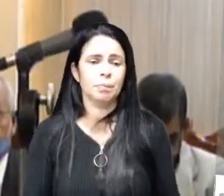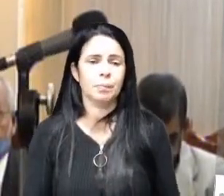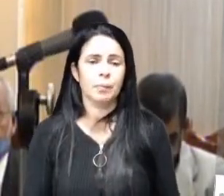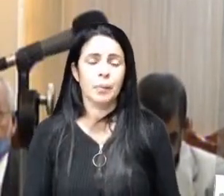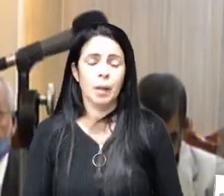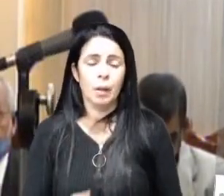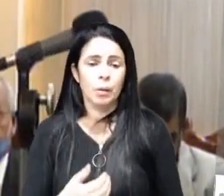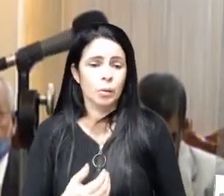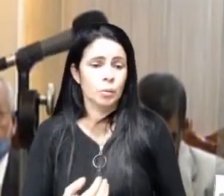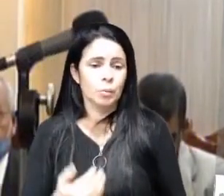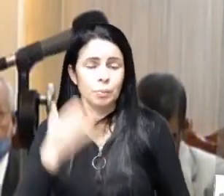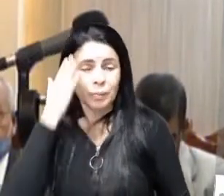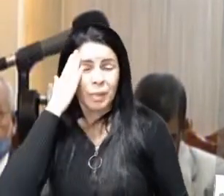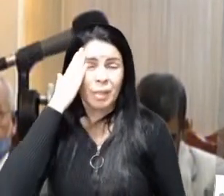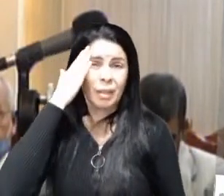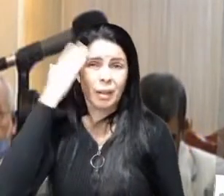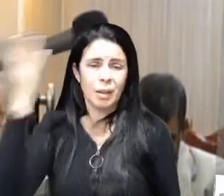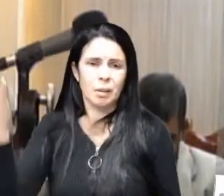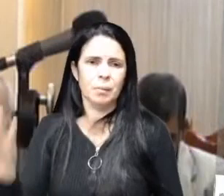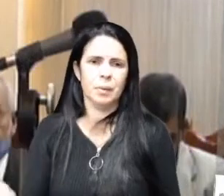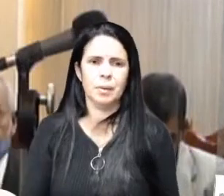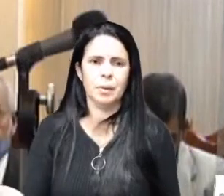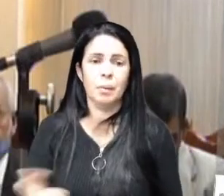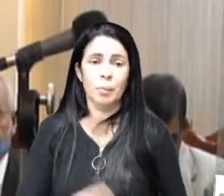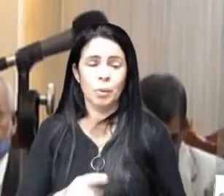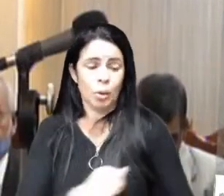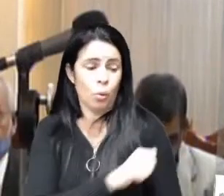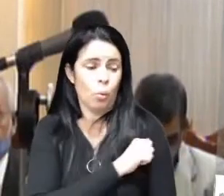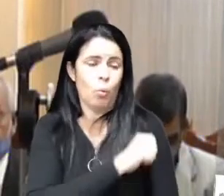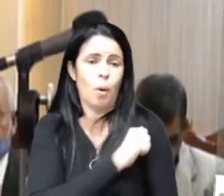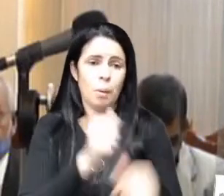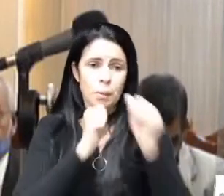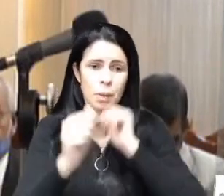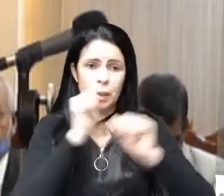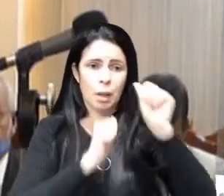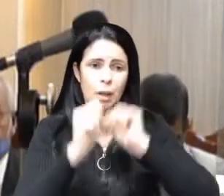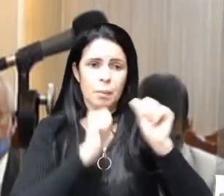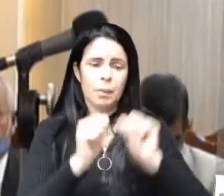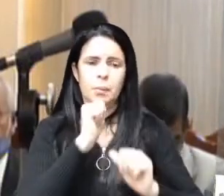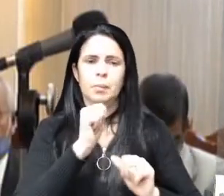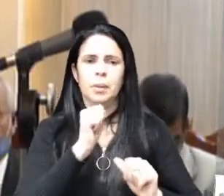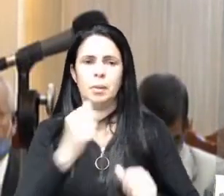álcool penetra na mente e tira a sobriedade.